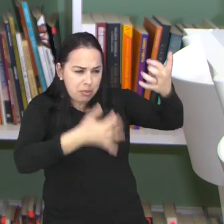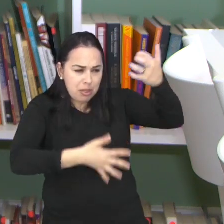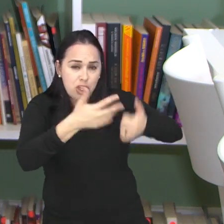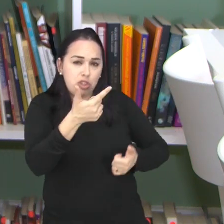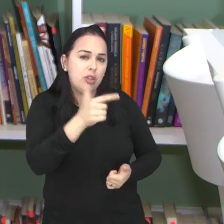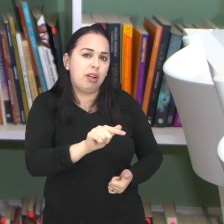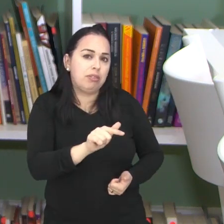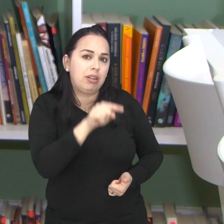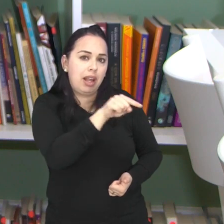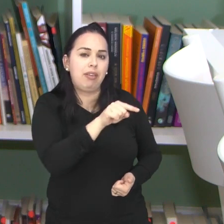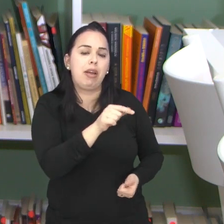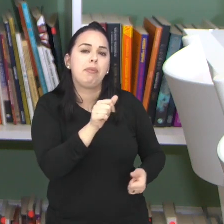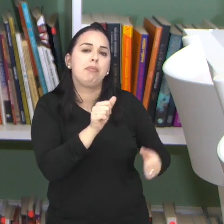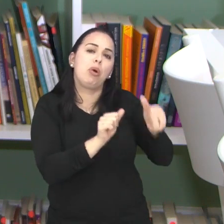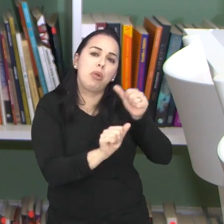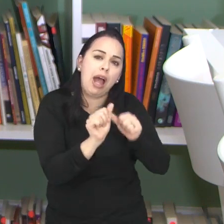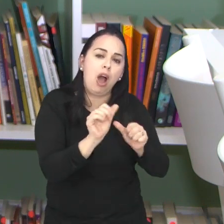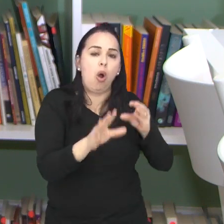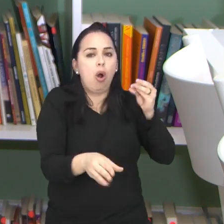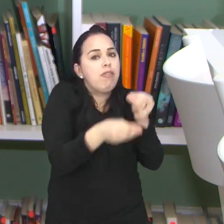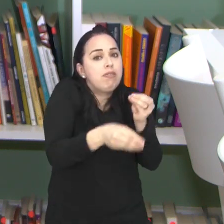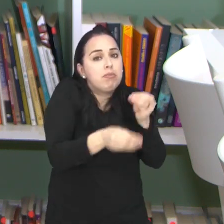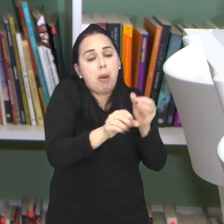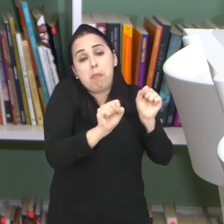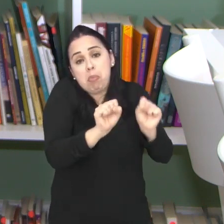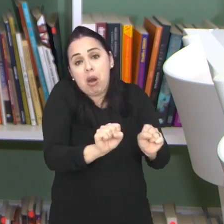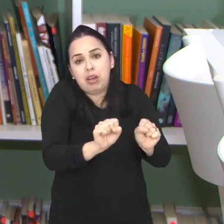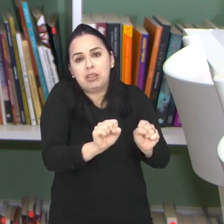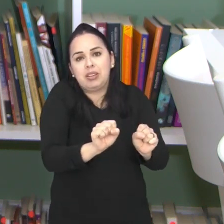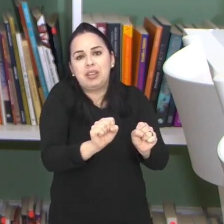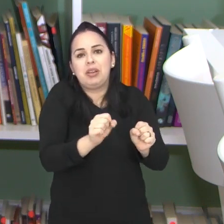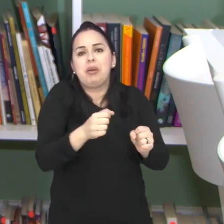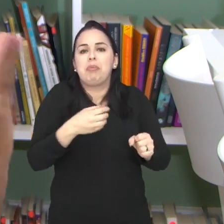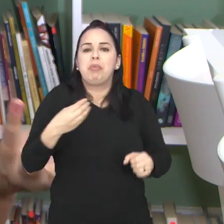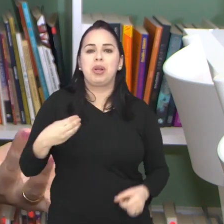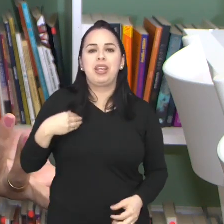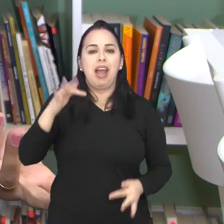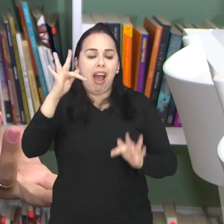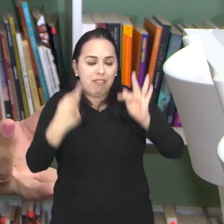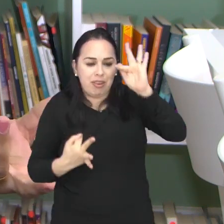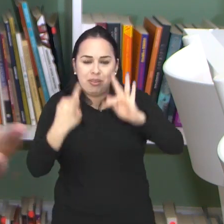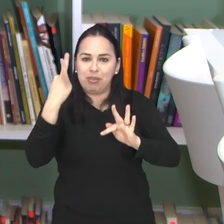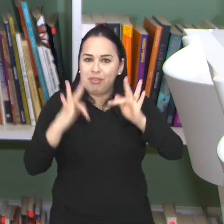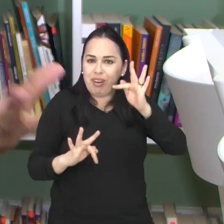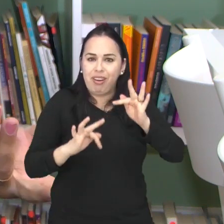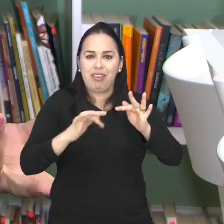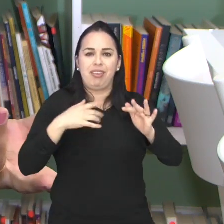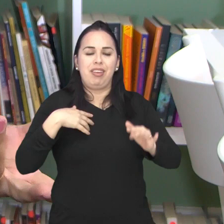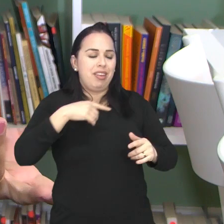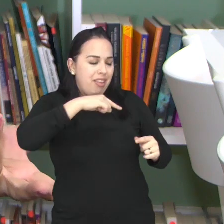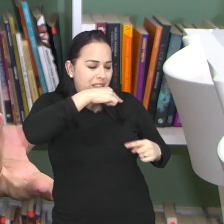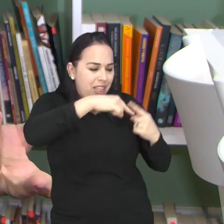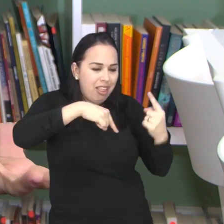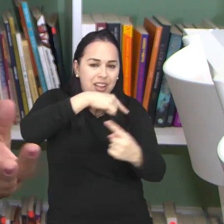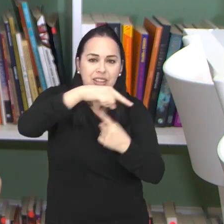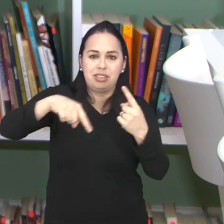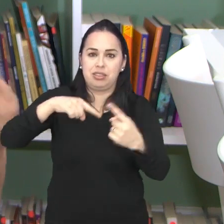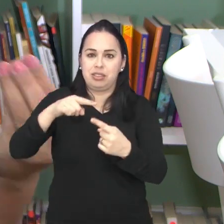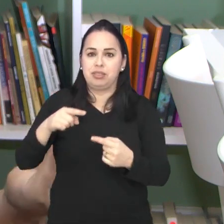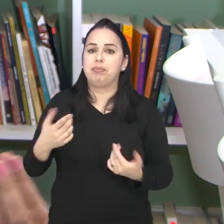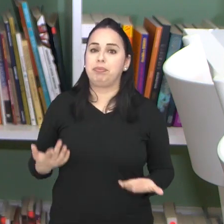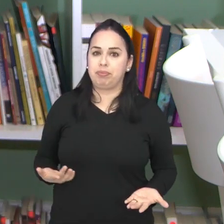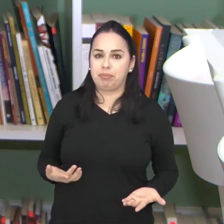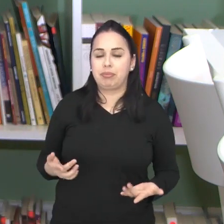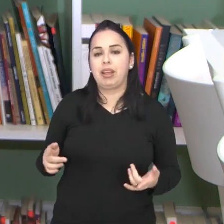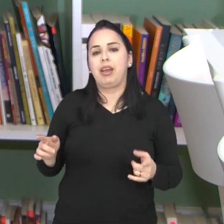ela me contar de novo, talvez ela tenha elementos diferentes nessa narrativa, porque é vivo, é a língua, é vivo, né? A